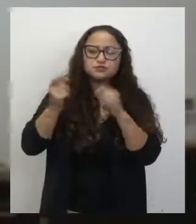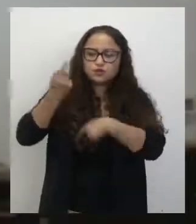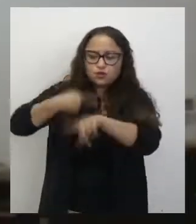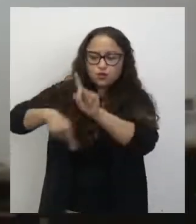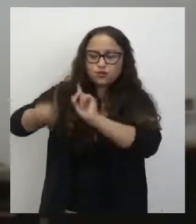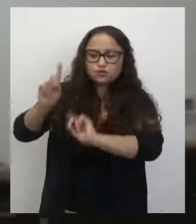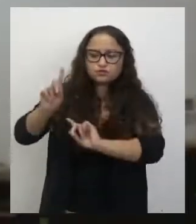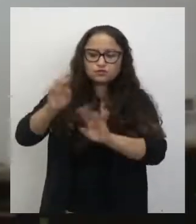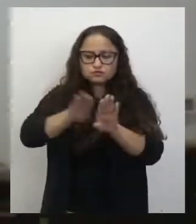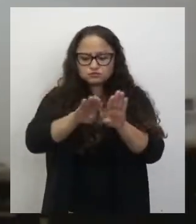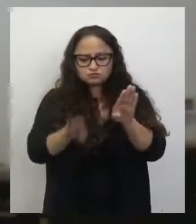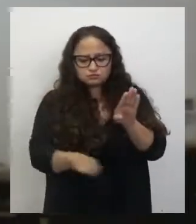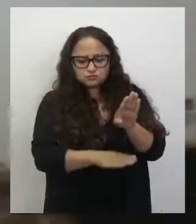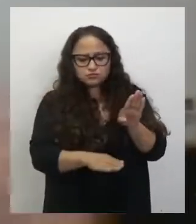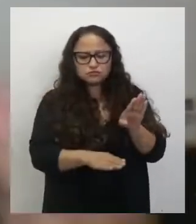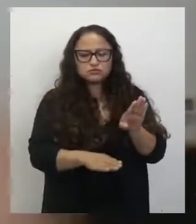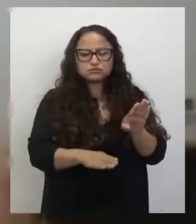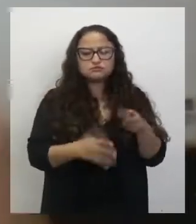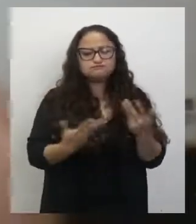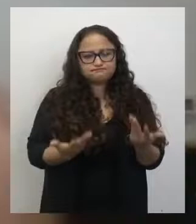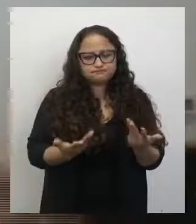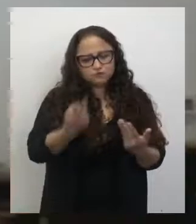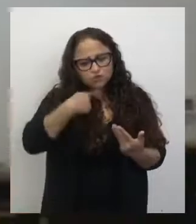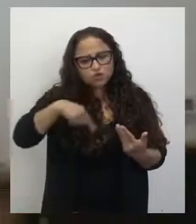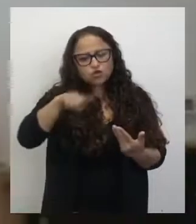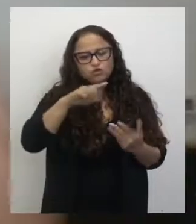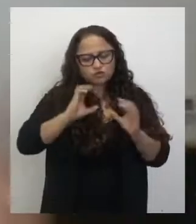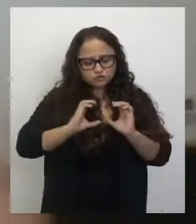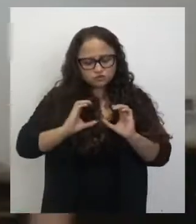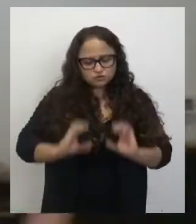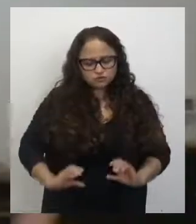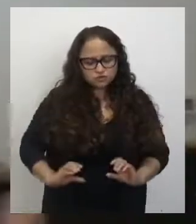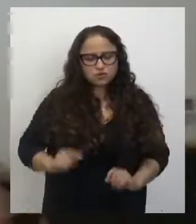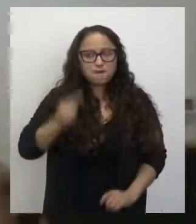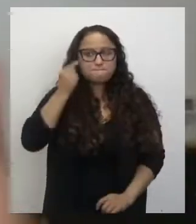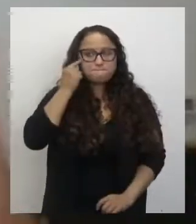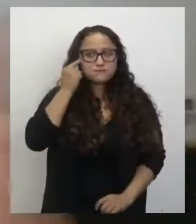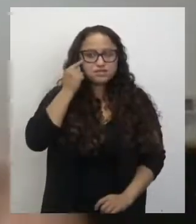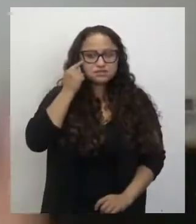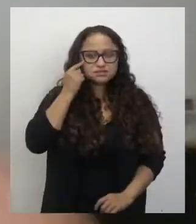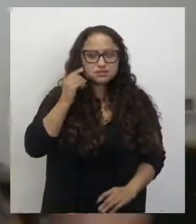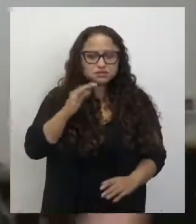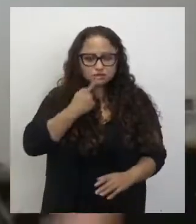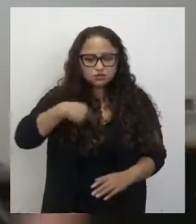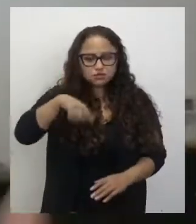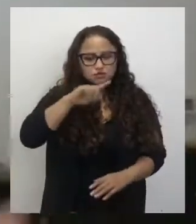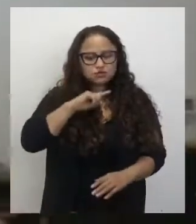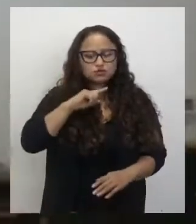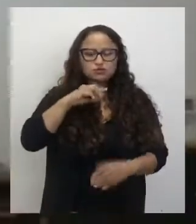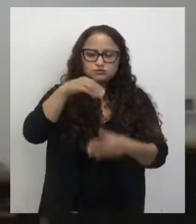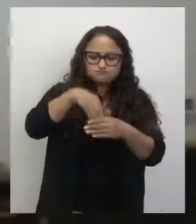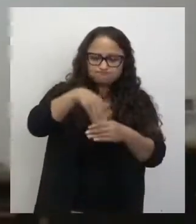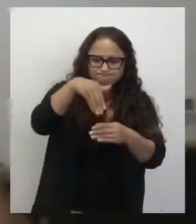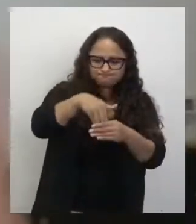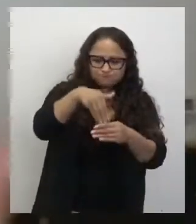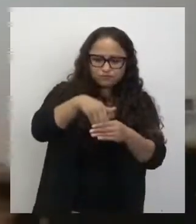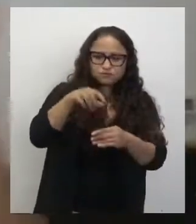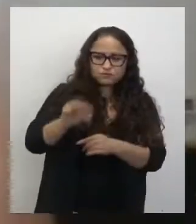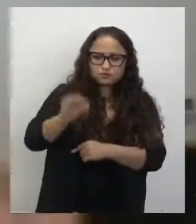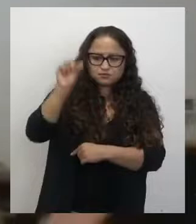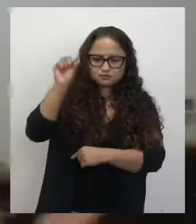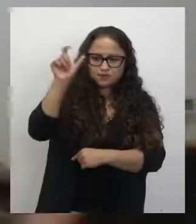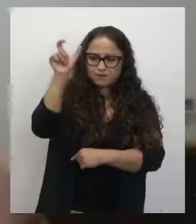dessa minoria indígena. Tá? Então, eu acho que nós, como cidadãos, temos que pensar dessa forma. Nós elegemos pessoas, na verdade. Então, nós